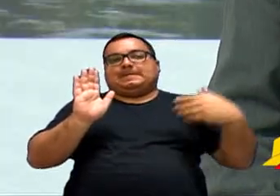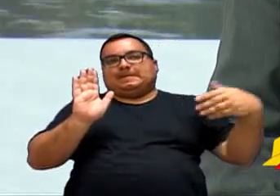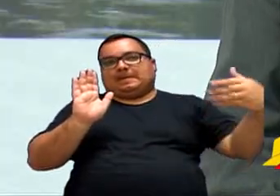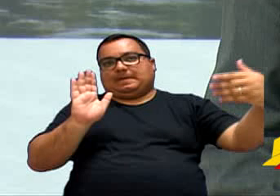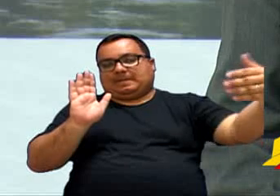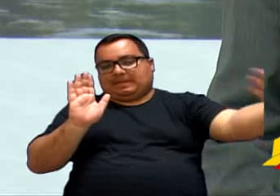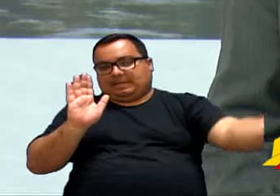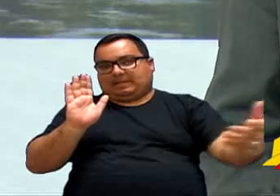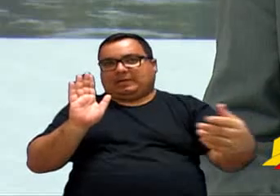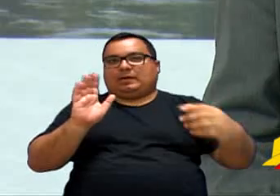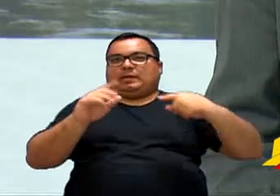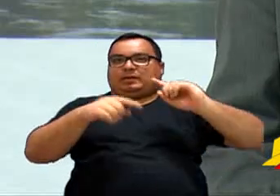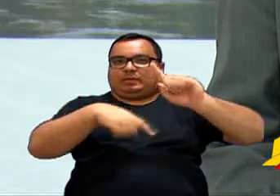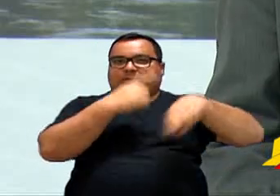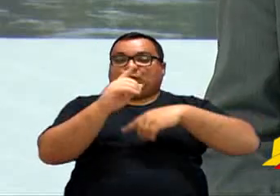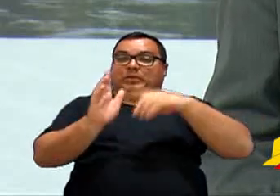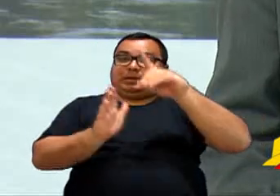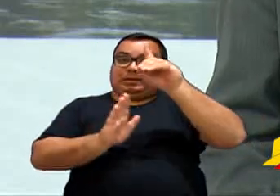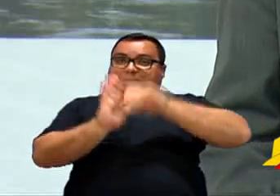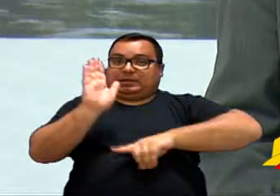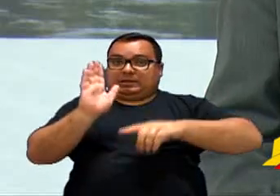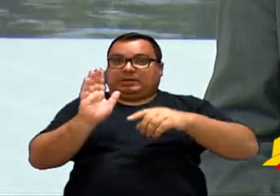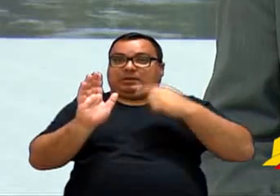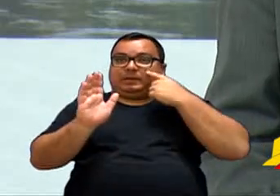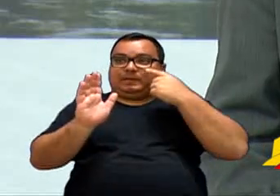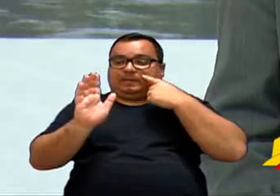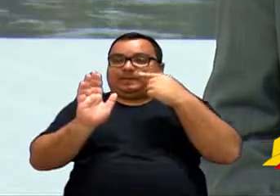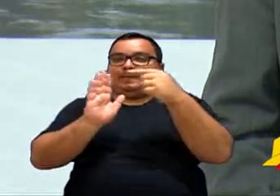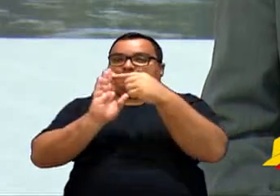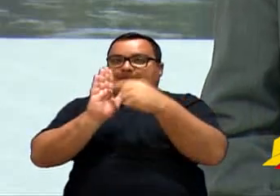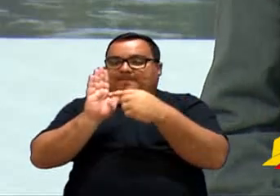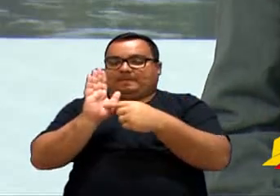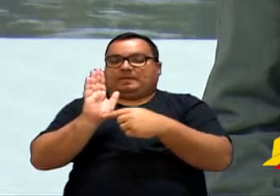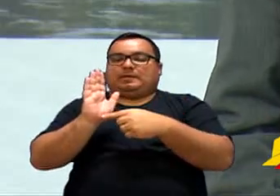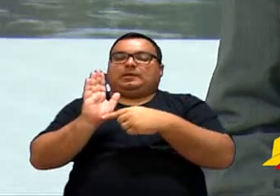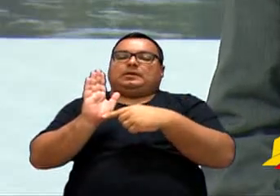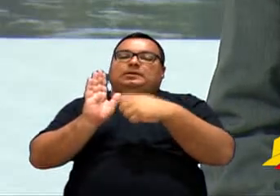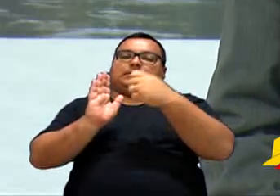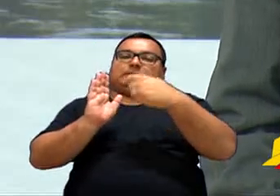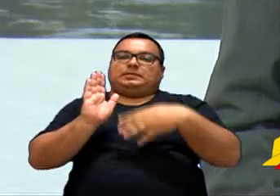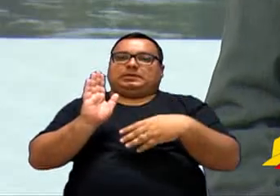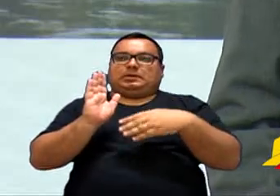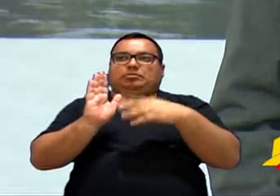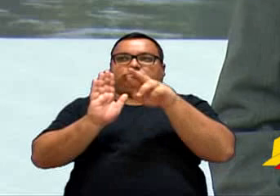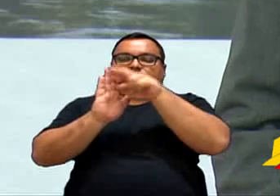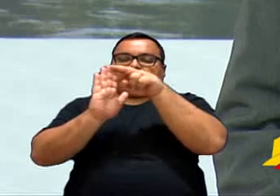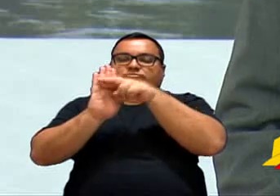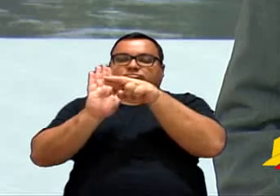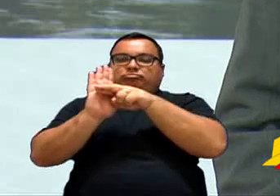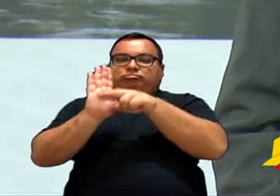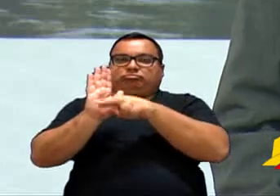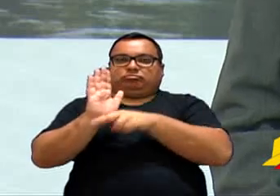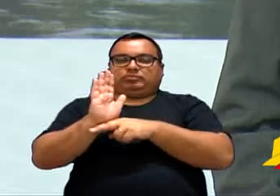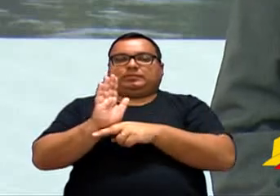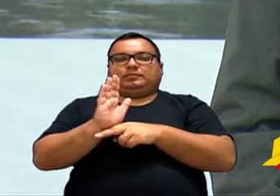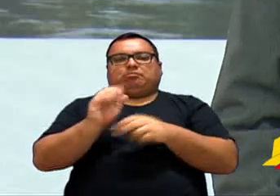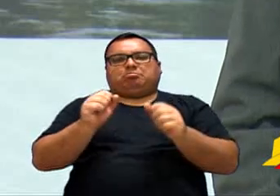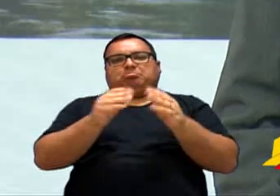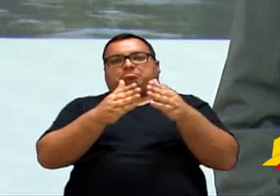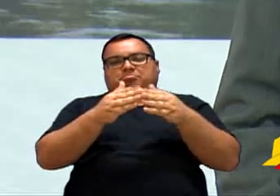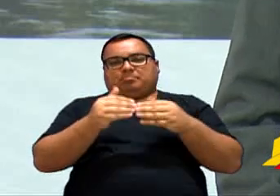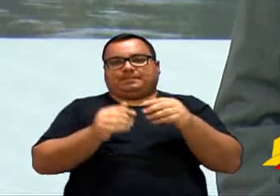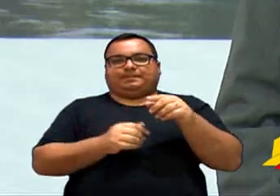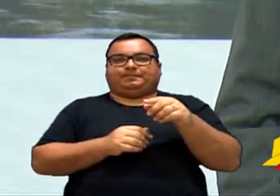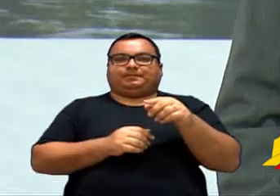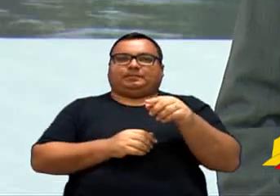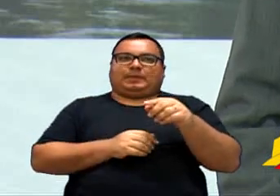Através de um dispositivo de decreto, no nosso entender. Eu espero que aconteça. Yara, ótimo. Eu peço até um favor a você. Um favor,